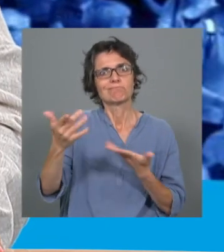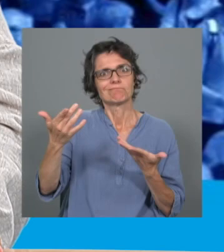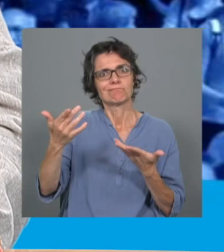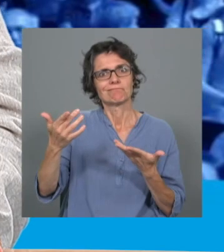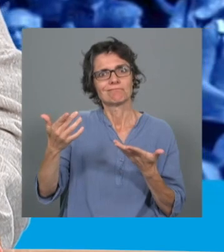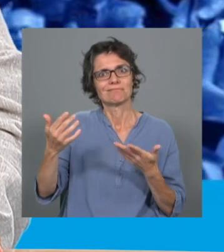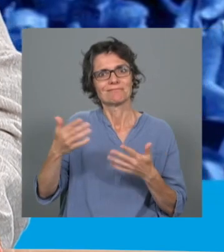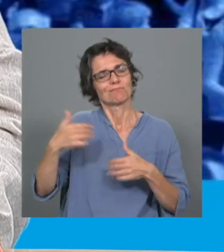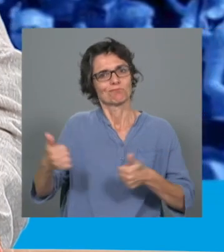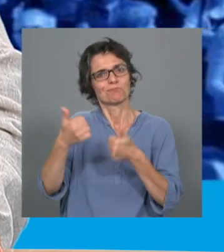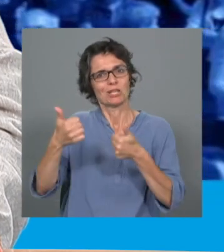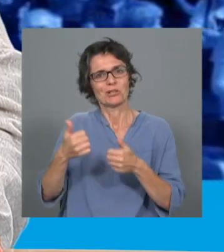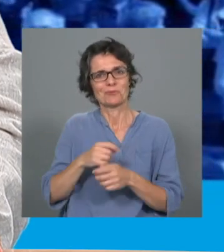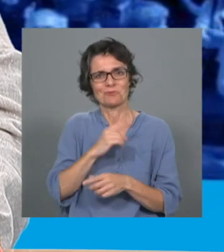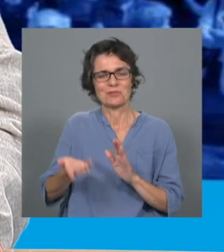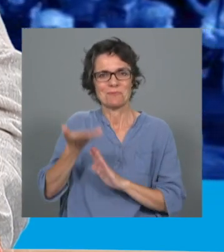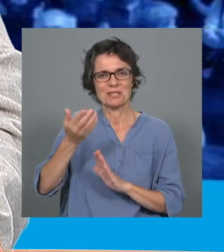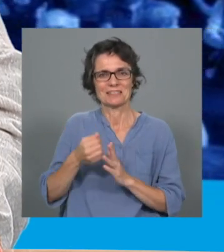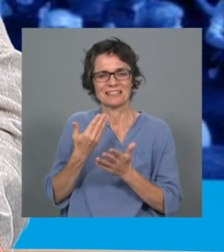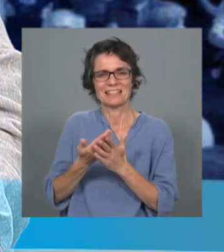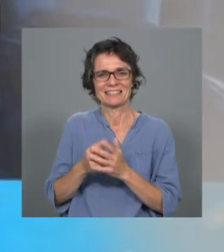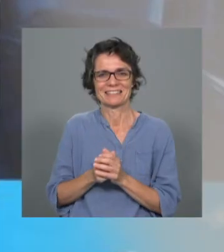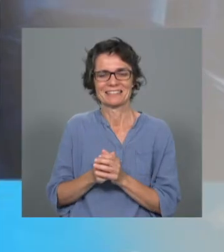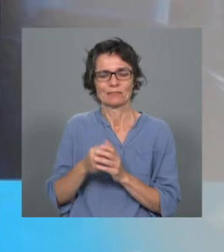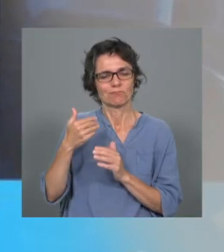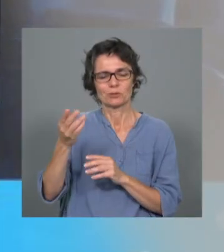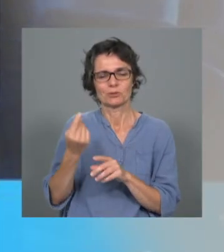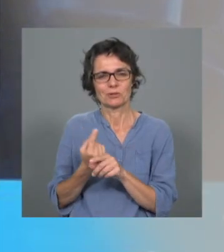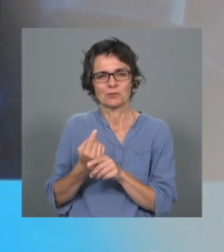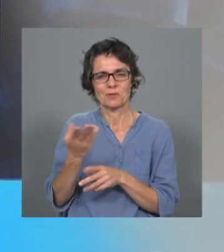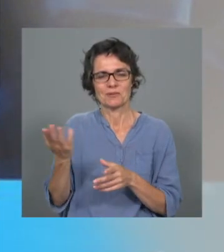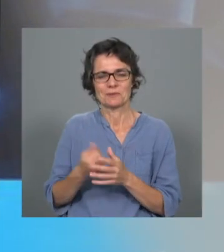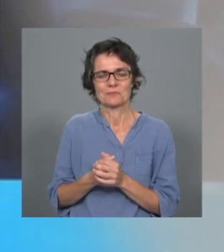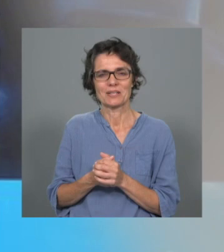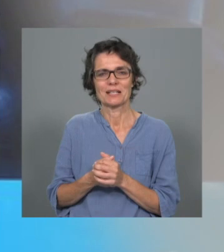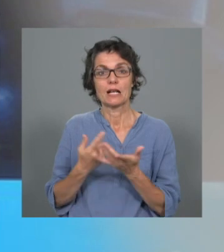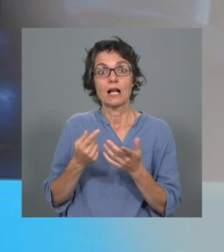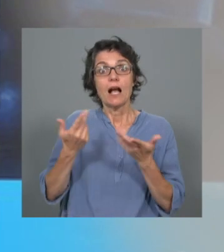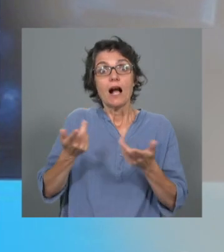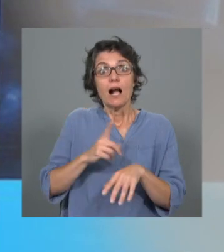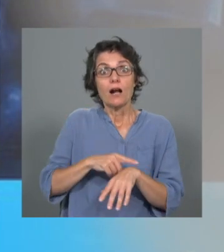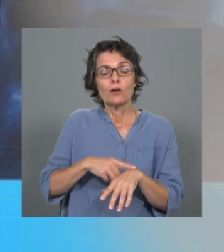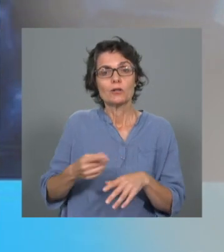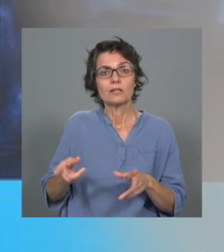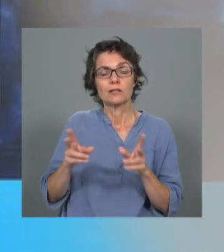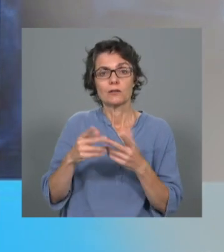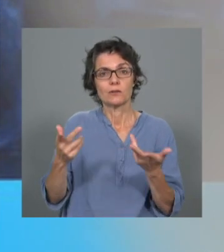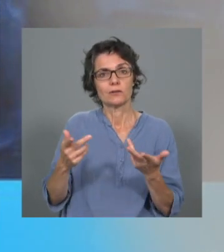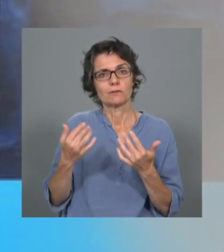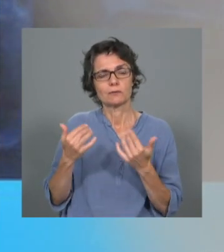saia daqui reforçada para este pontificado. Tempo ainda para outras notícias que marcam a